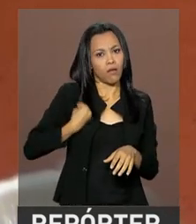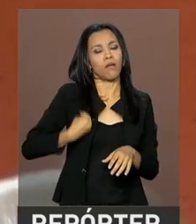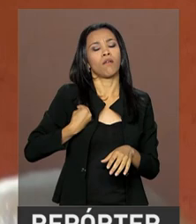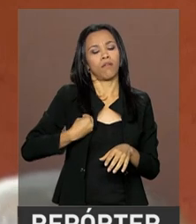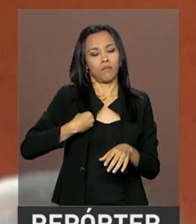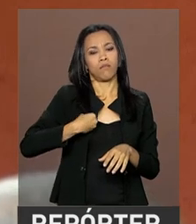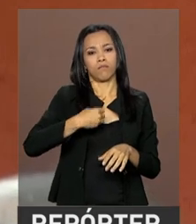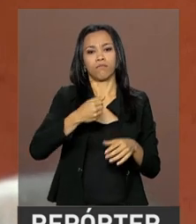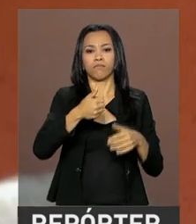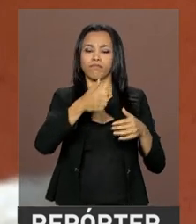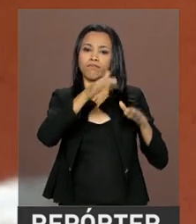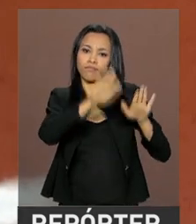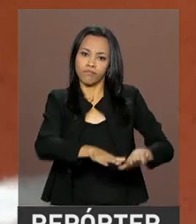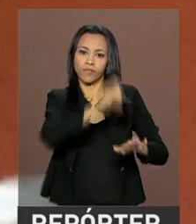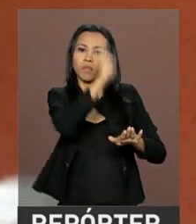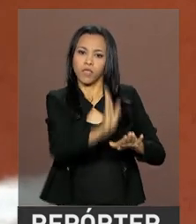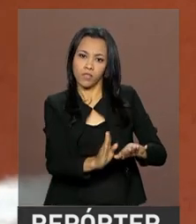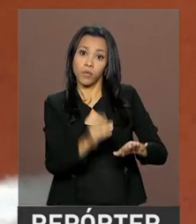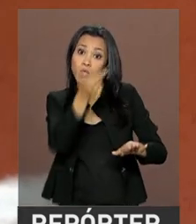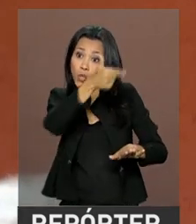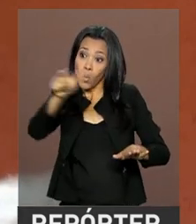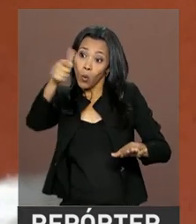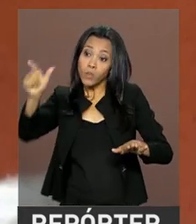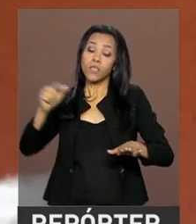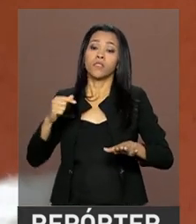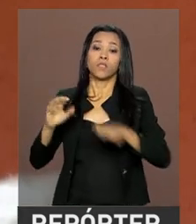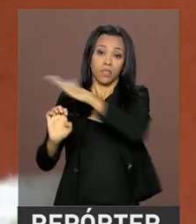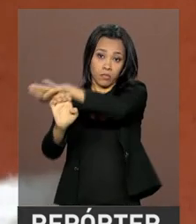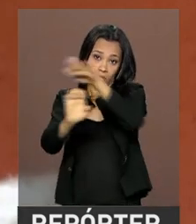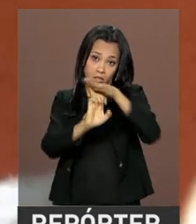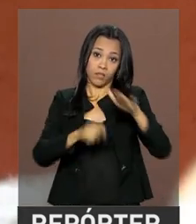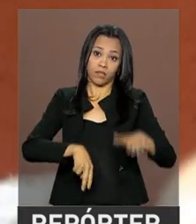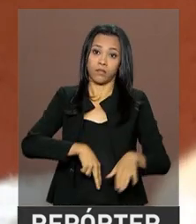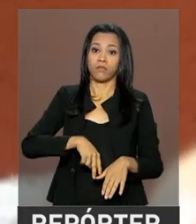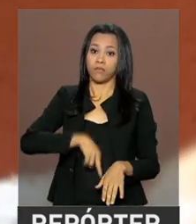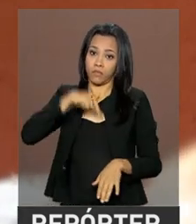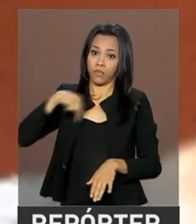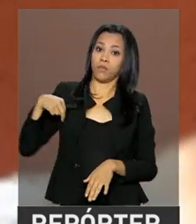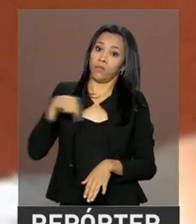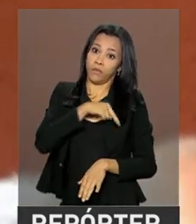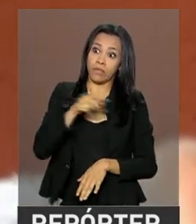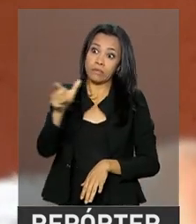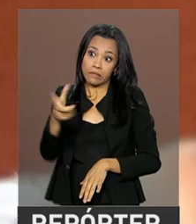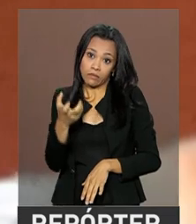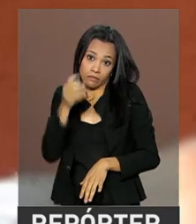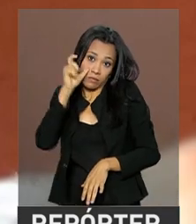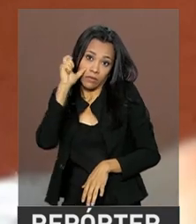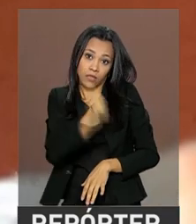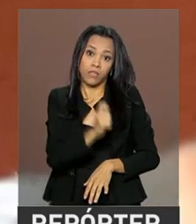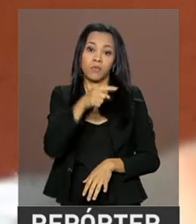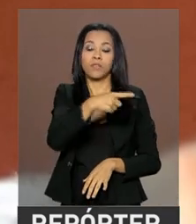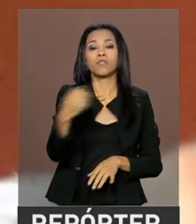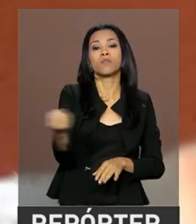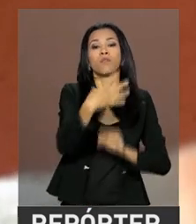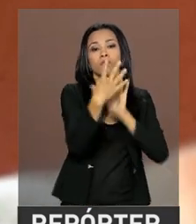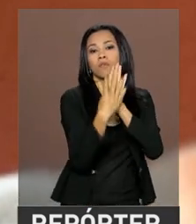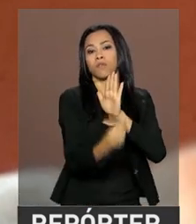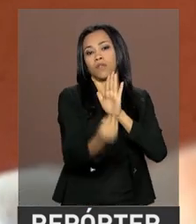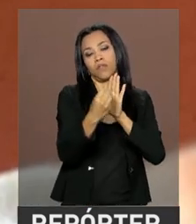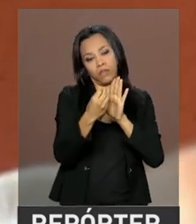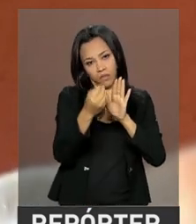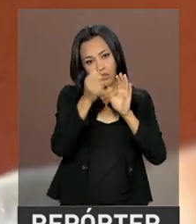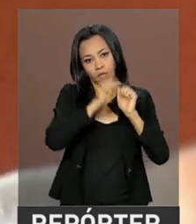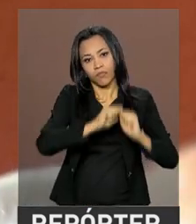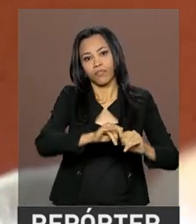outras que possam vir a interessar-se por este por esta fórmula nova que nós estamos inaugurando no